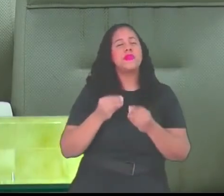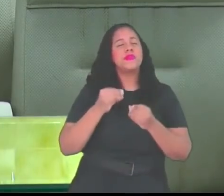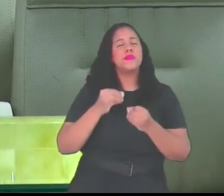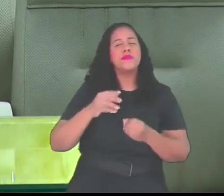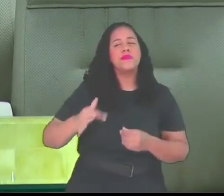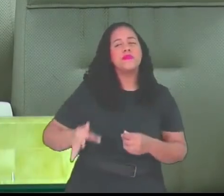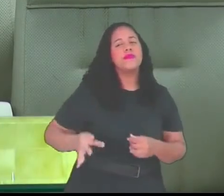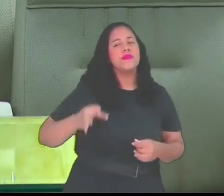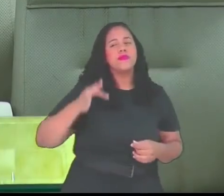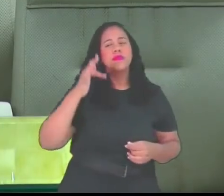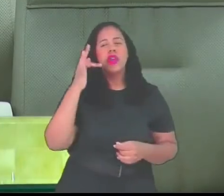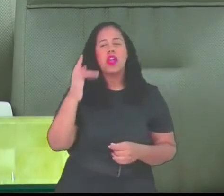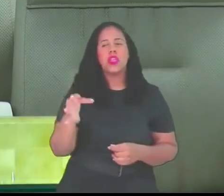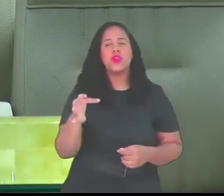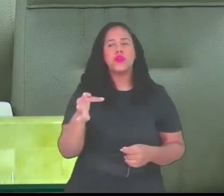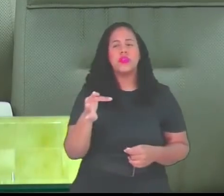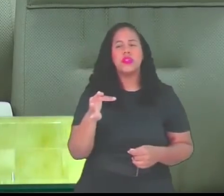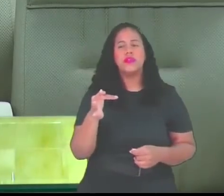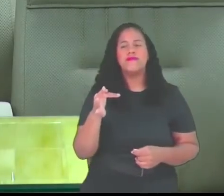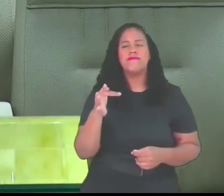futuro.